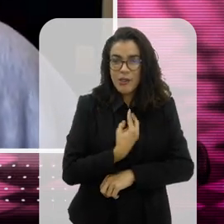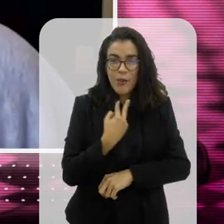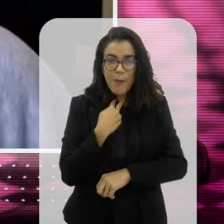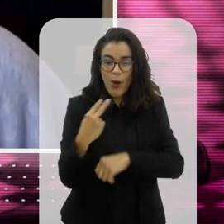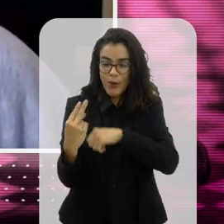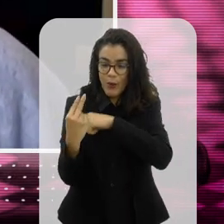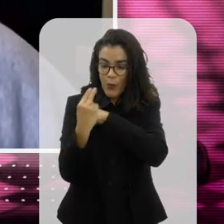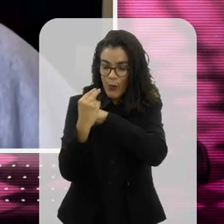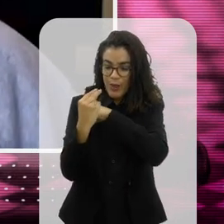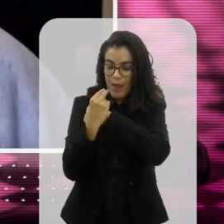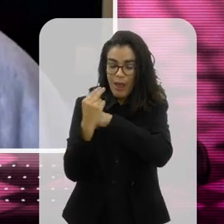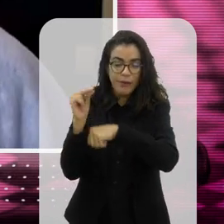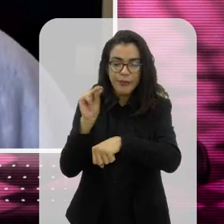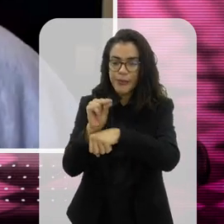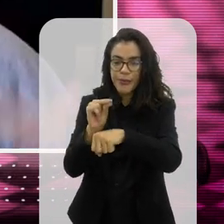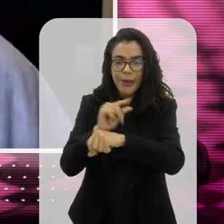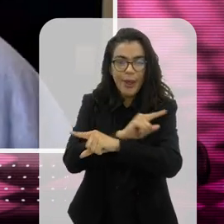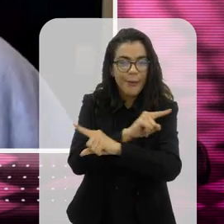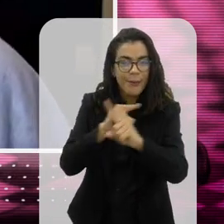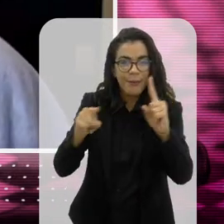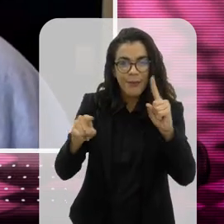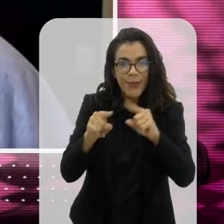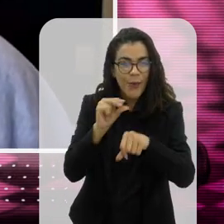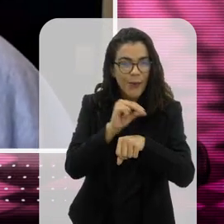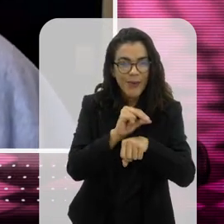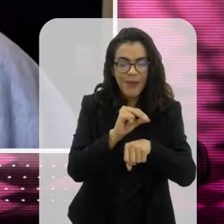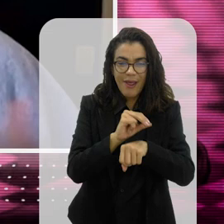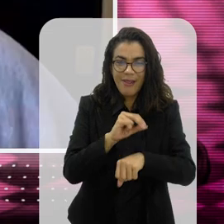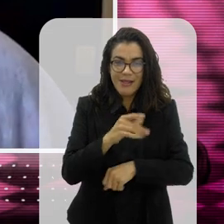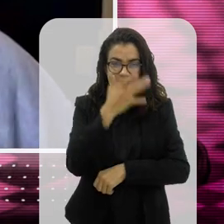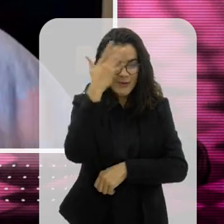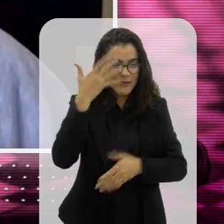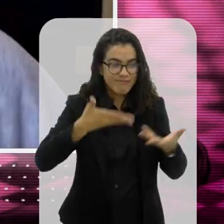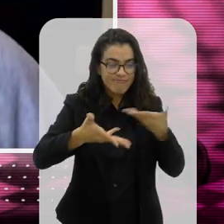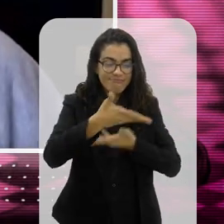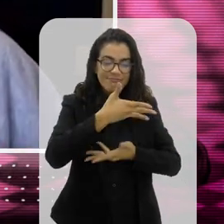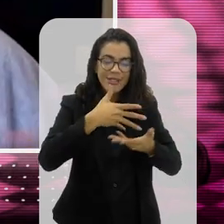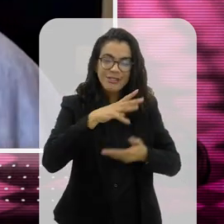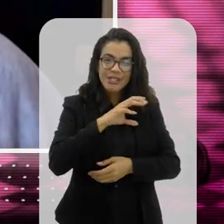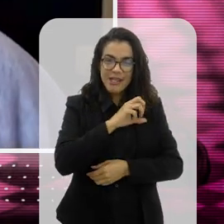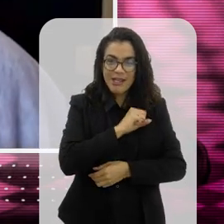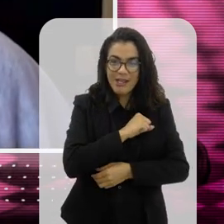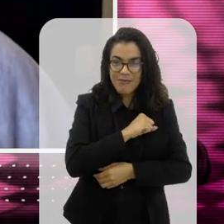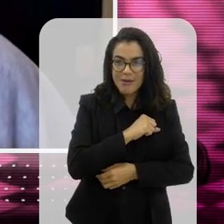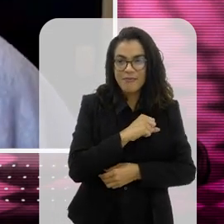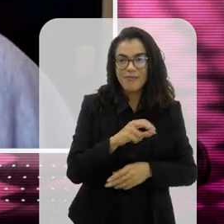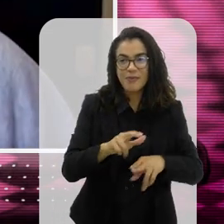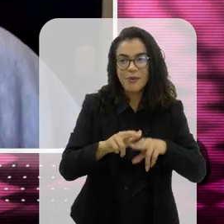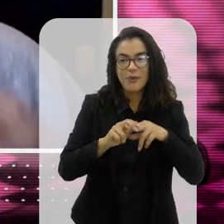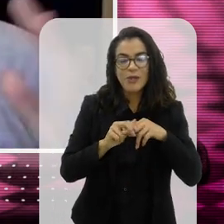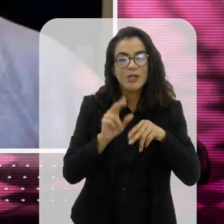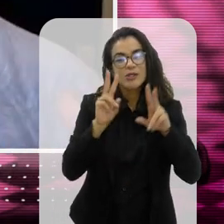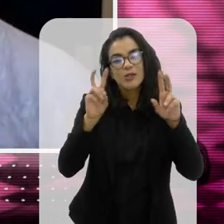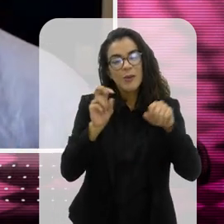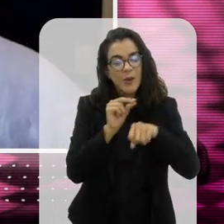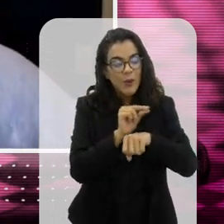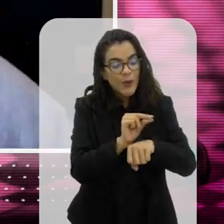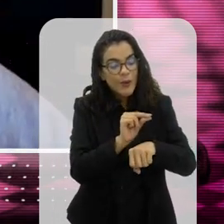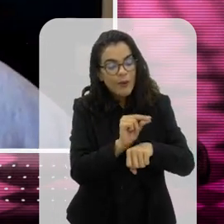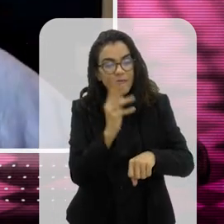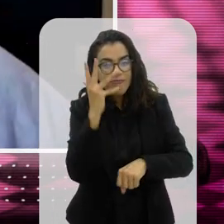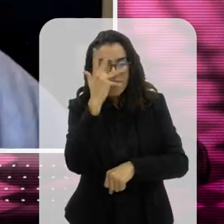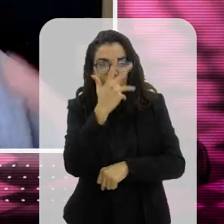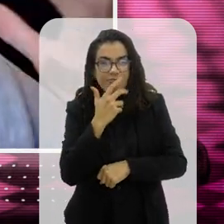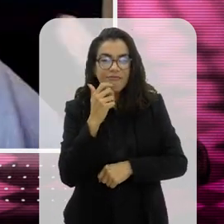onde a gente não pode nem ser cuidada e nem cuidar de ninguém, de quem a gente ama, dos nossos, essa interdependência. Então, sempre, para mim, a